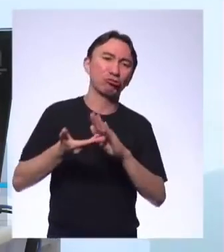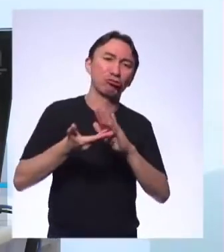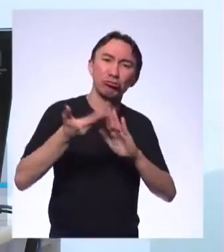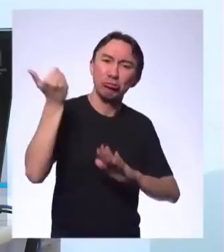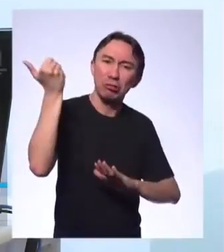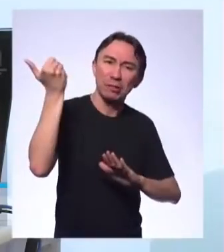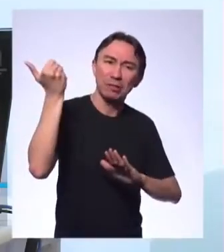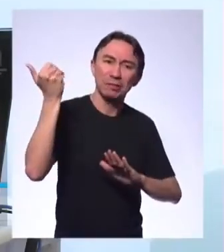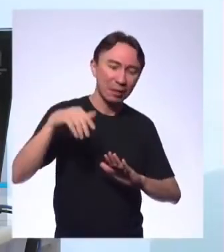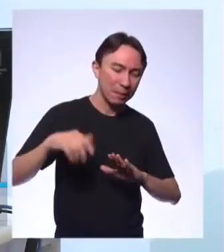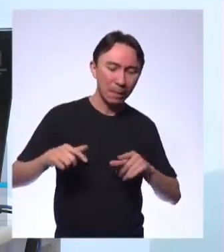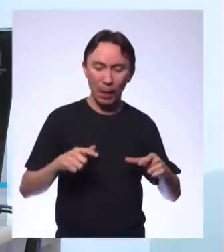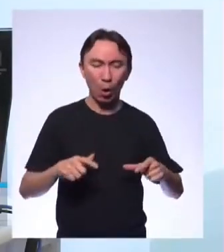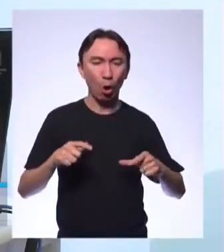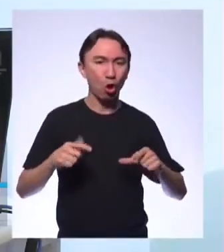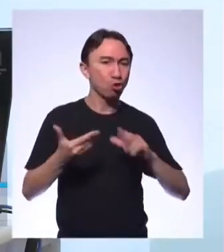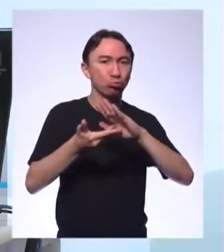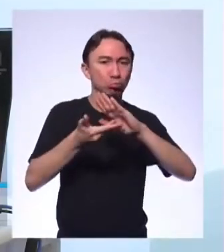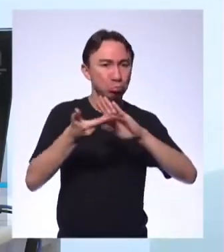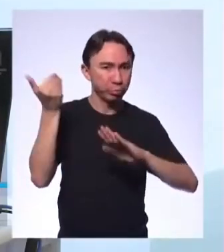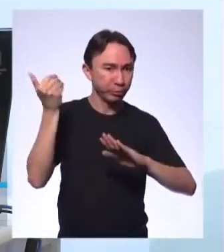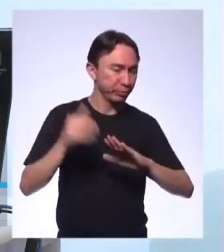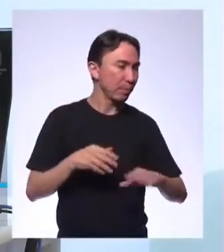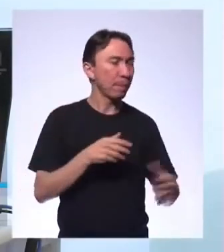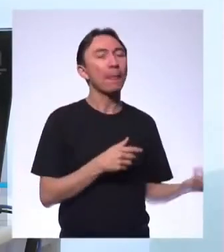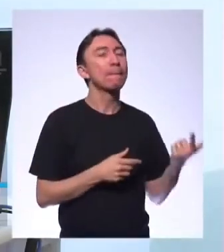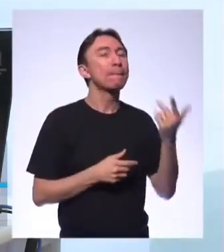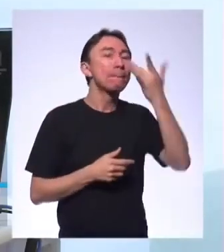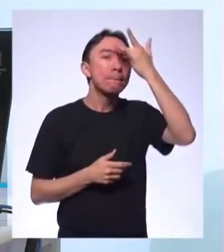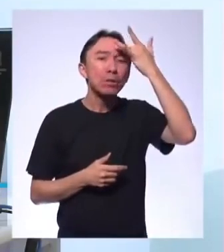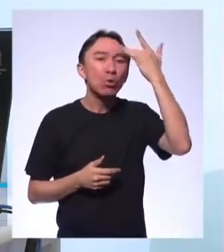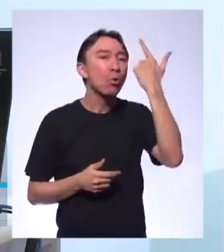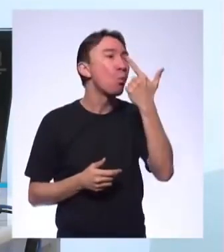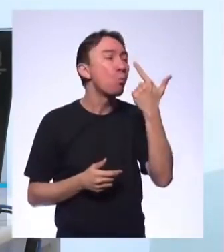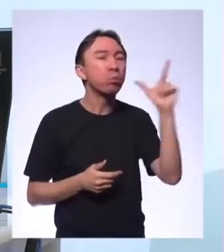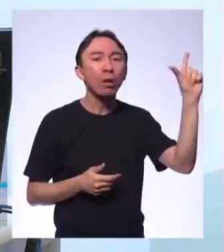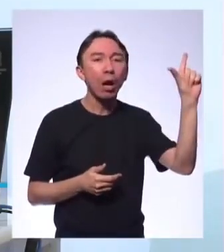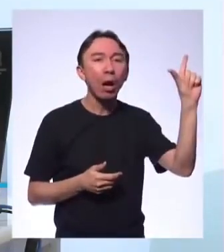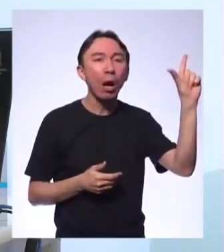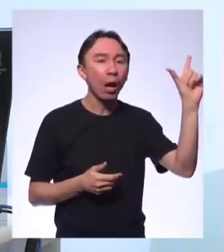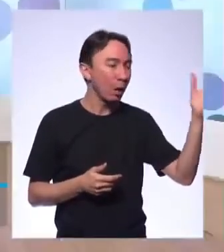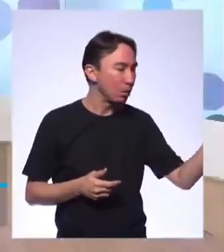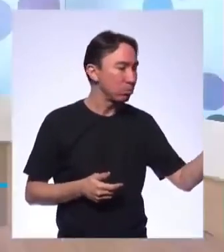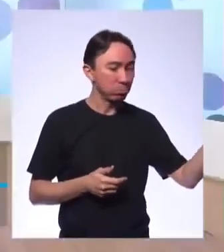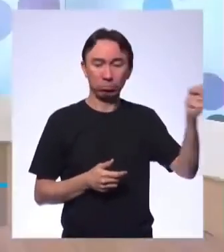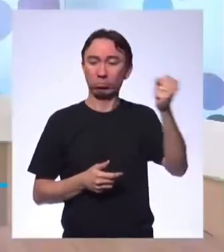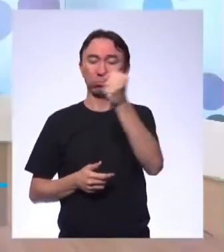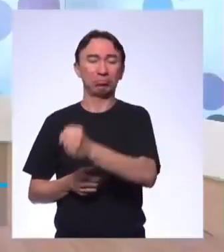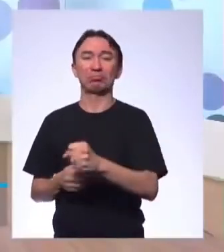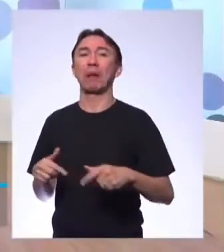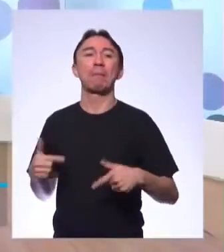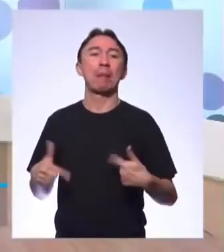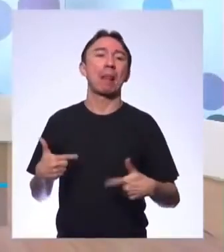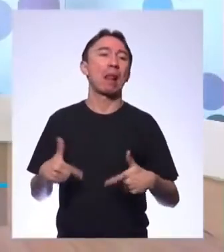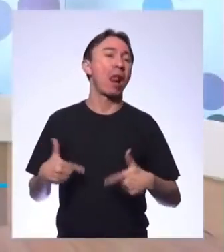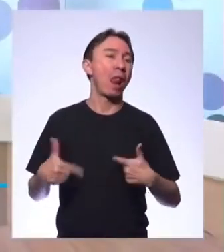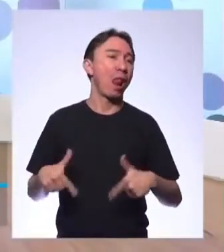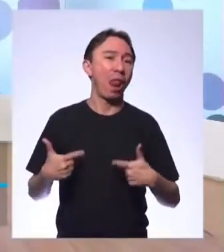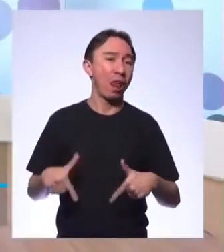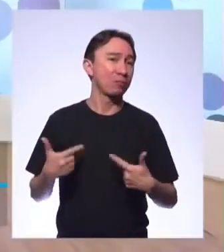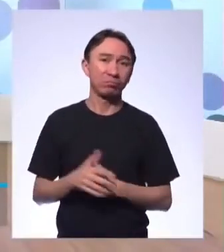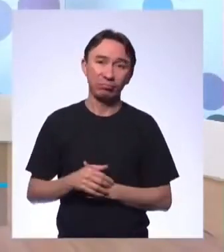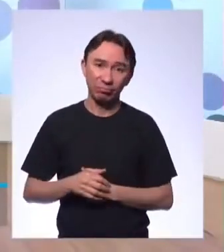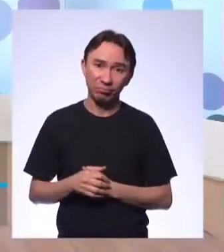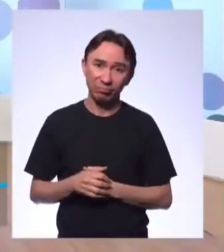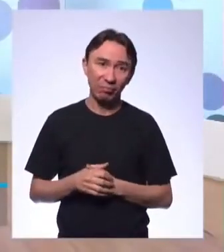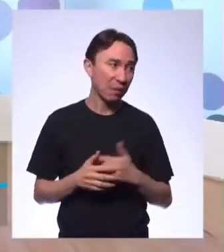do ambiente, né? Da fábrica, porque a linha de produção já vem depois, né? Ele é tirado do ambiente da fábrica e é substituído